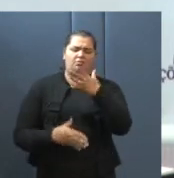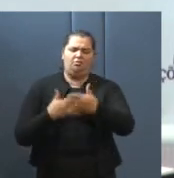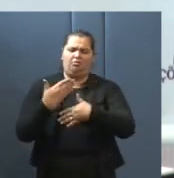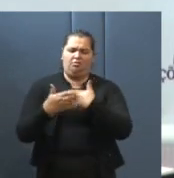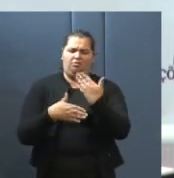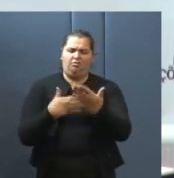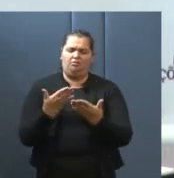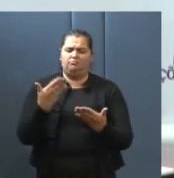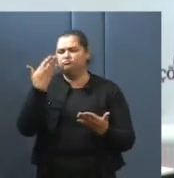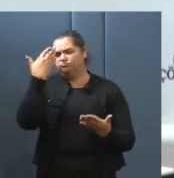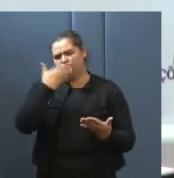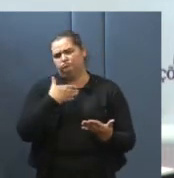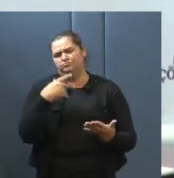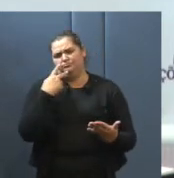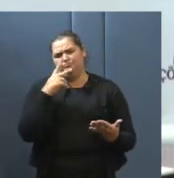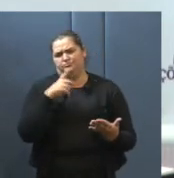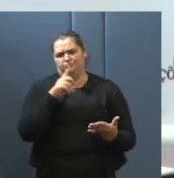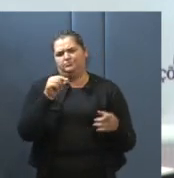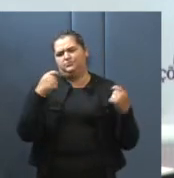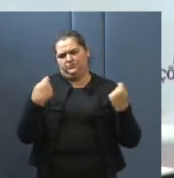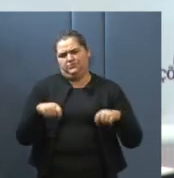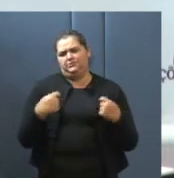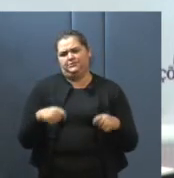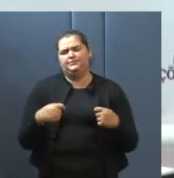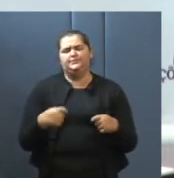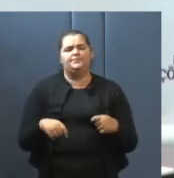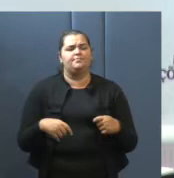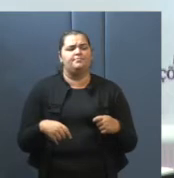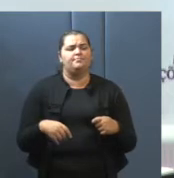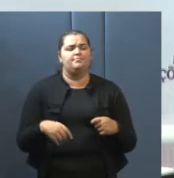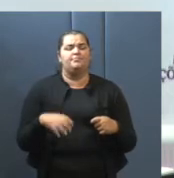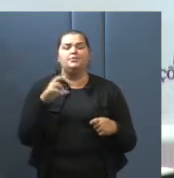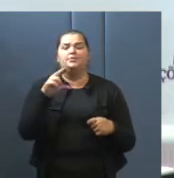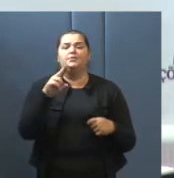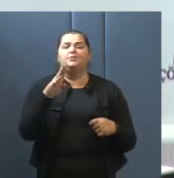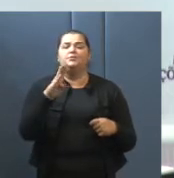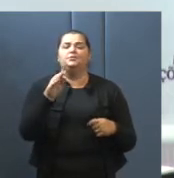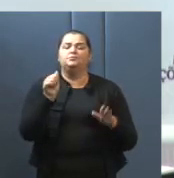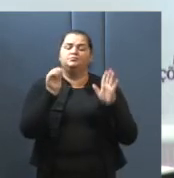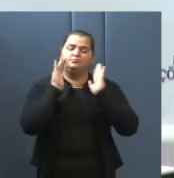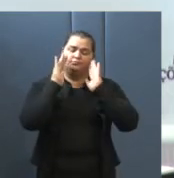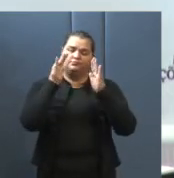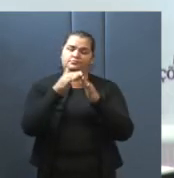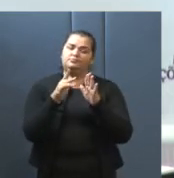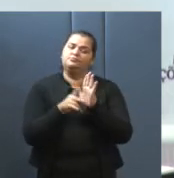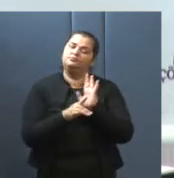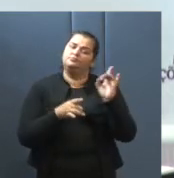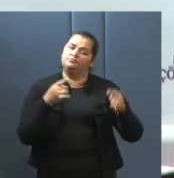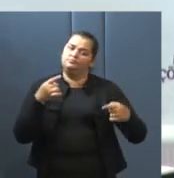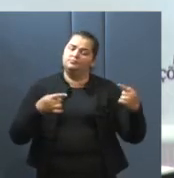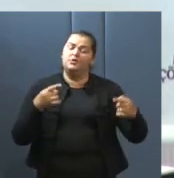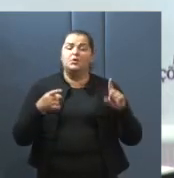enforcement para aquilo que é determinado para Cuba, no caso específico da nossa conversa de hoje,